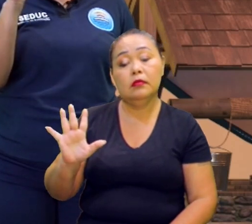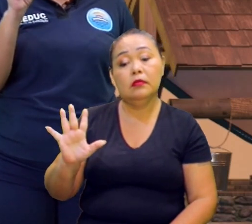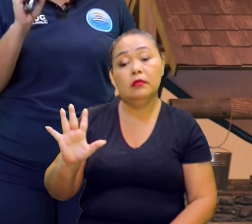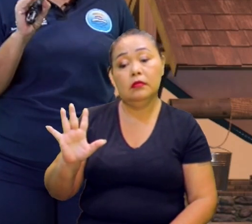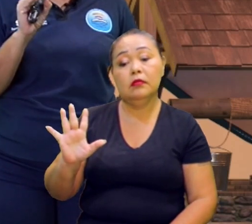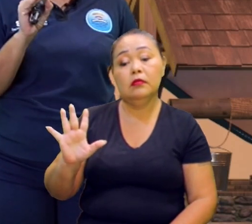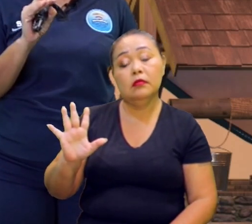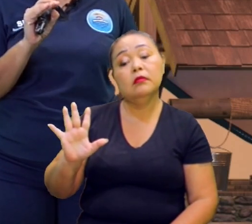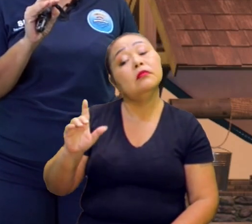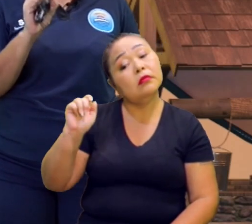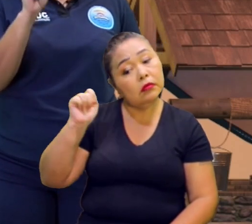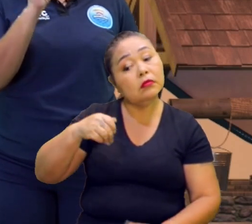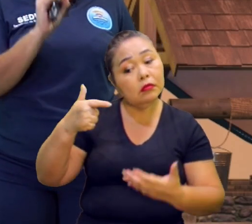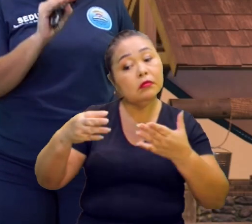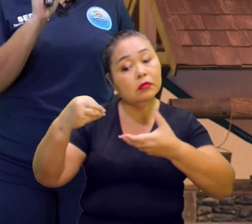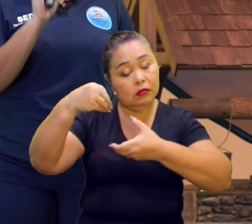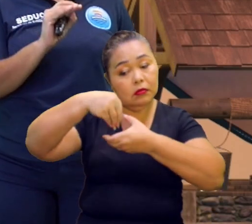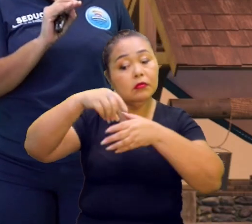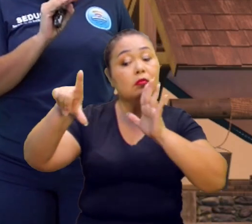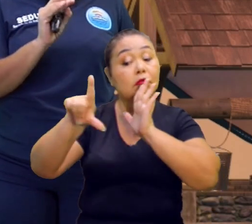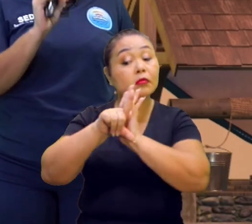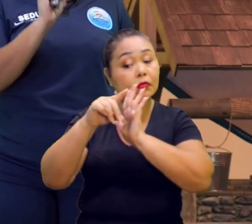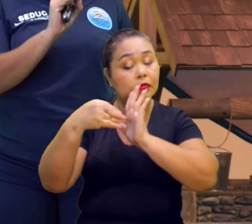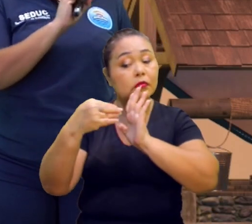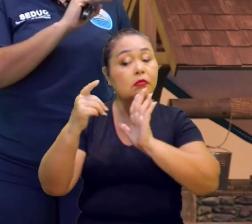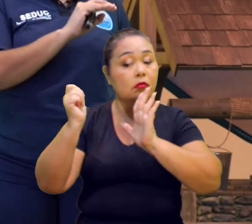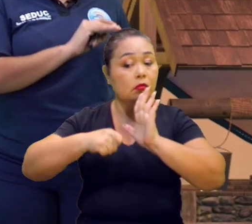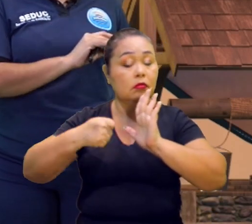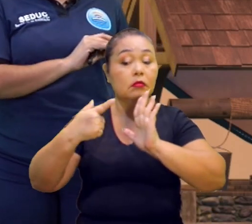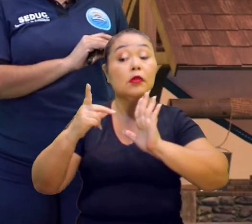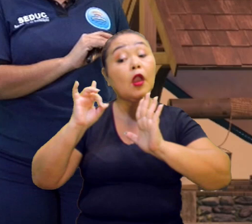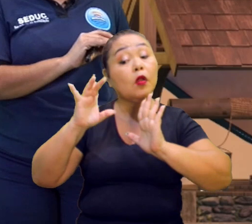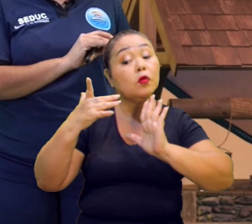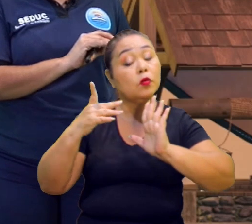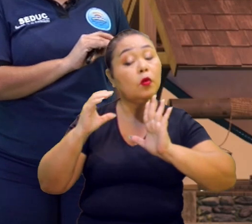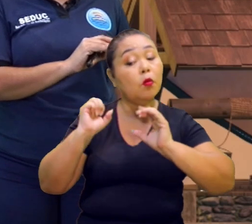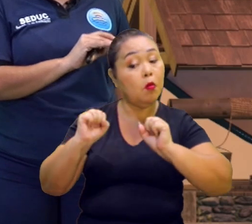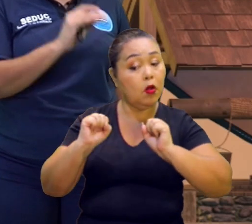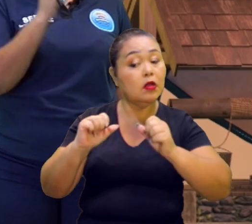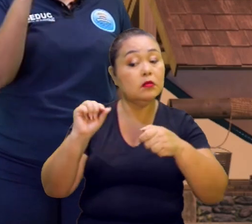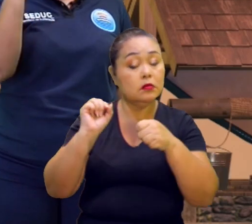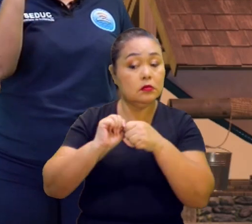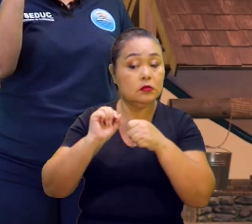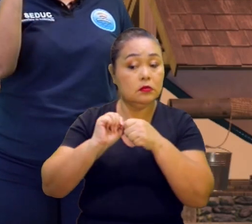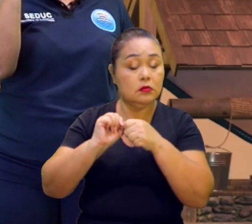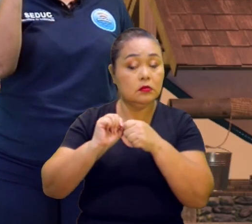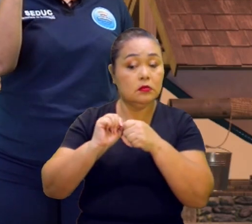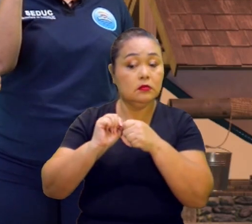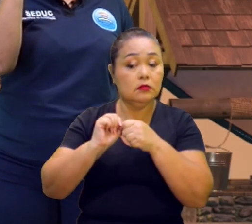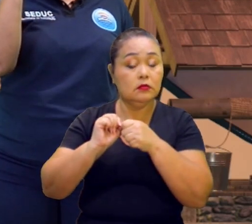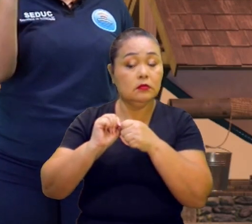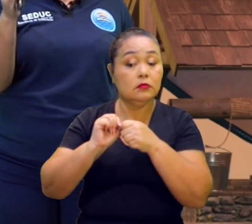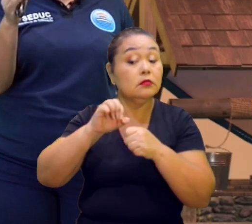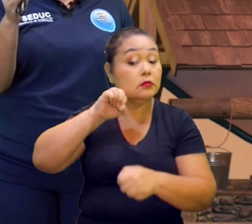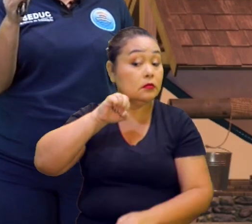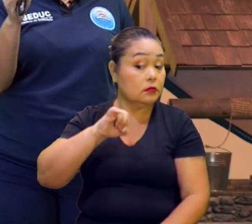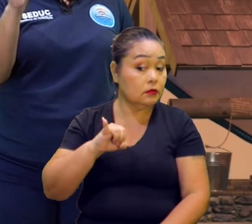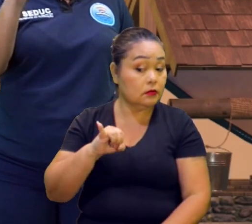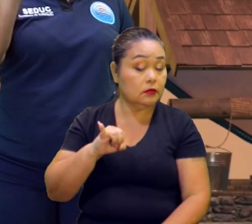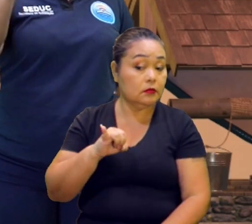Há essa abertura na lei. Só que ele só vai poder fazer isso, tá? Só vai poder fazer isso